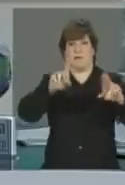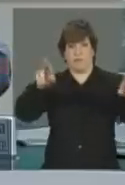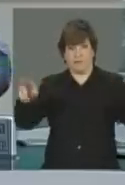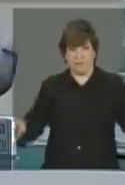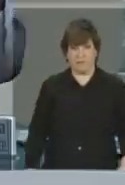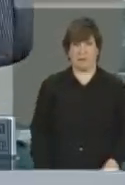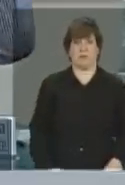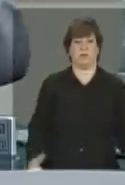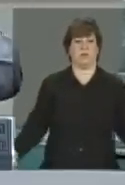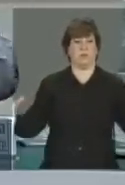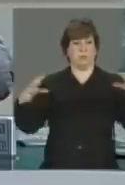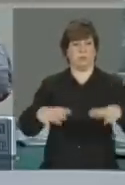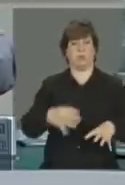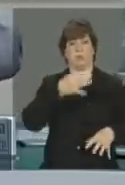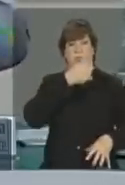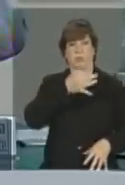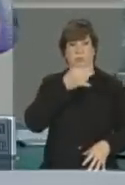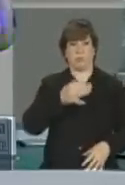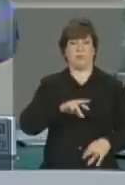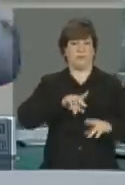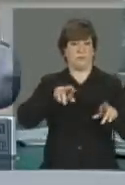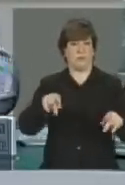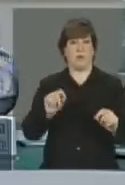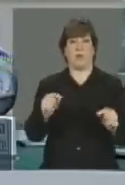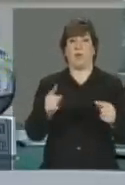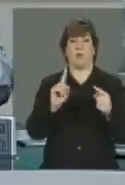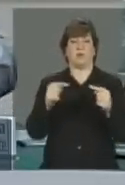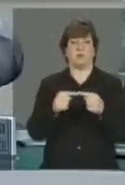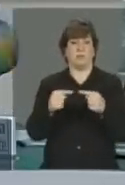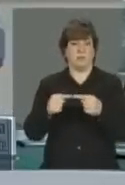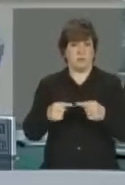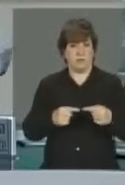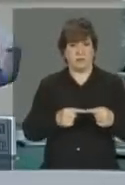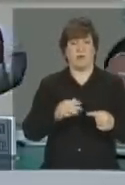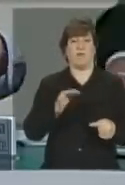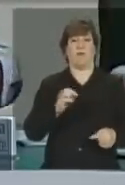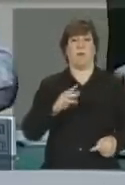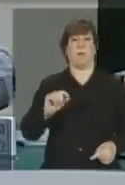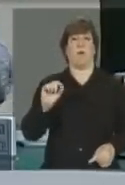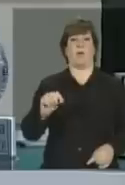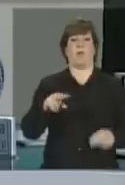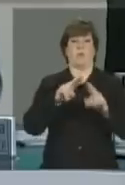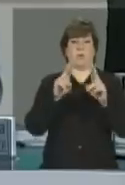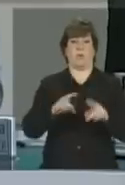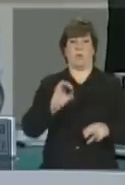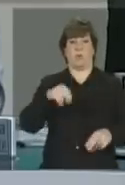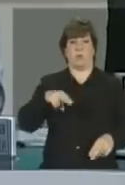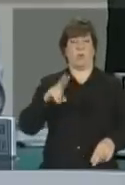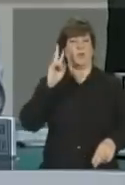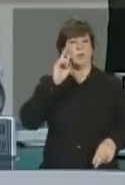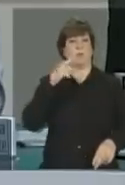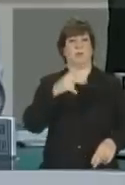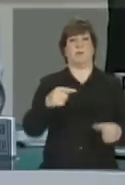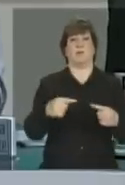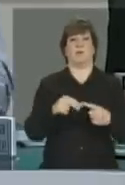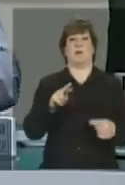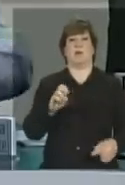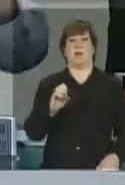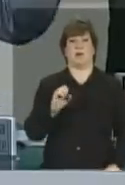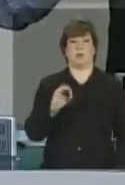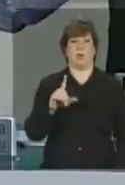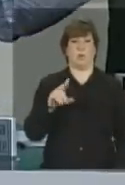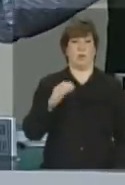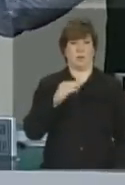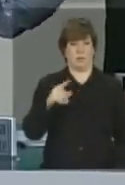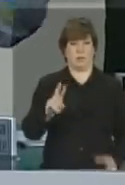da convenção, que não estejam naquilo que é a modelagem formal das Nações Unidas, segundo a sua resolução. Então,